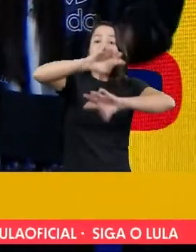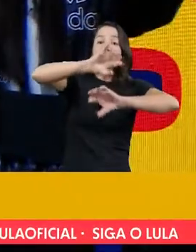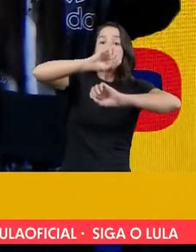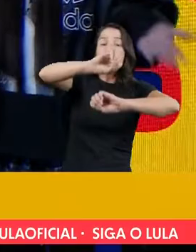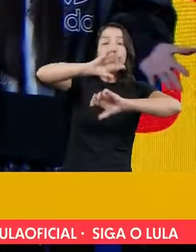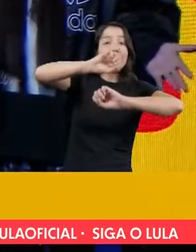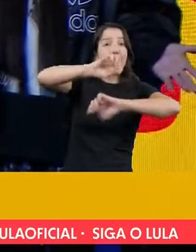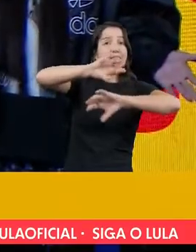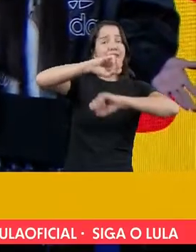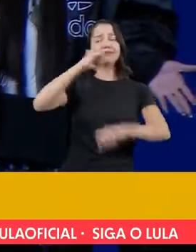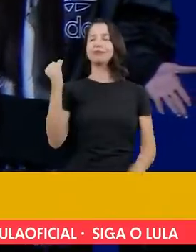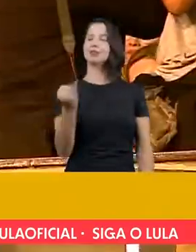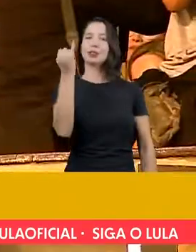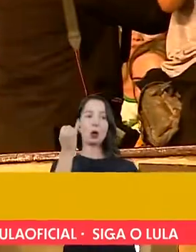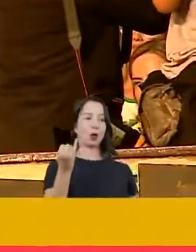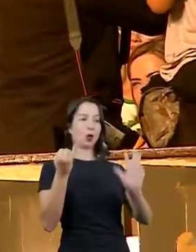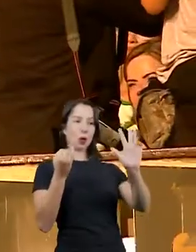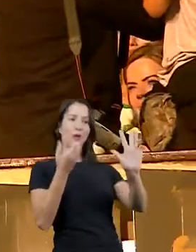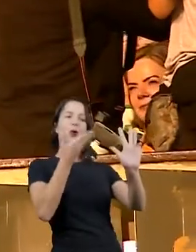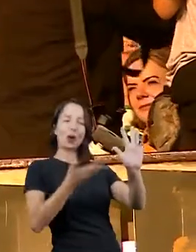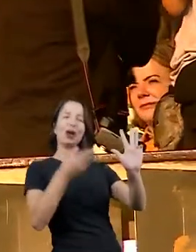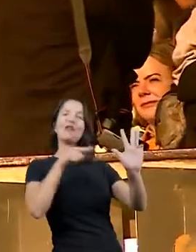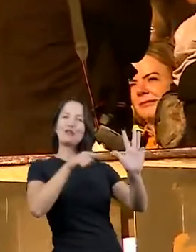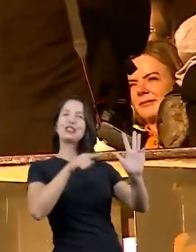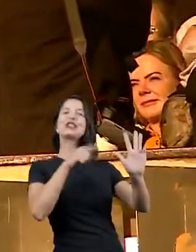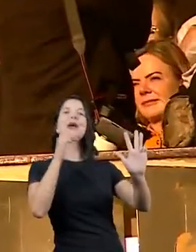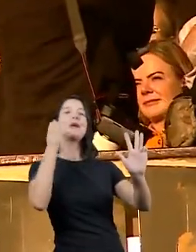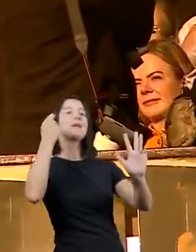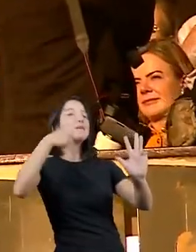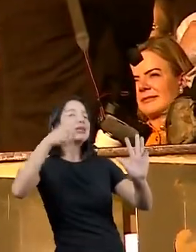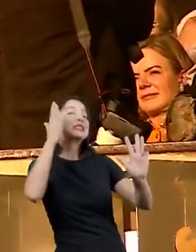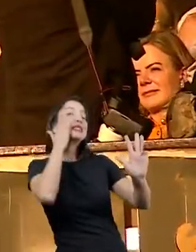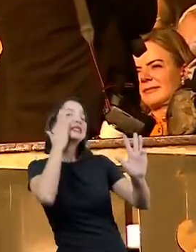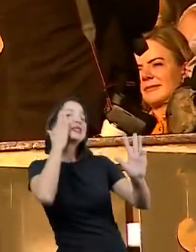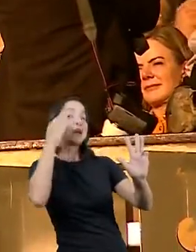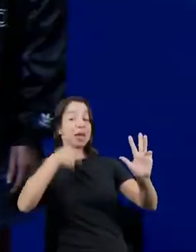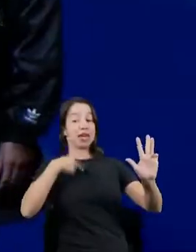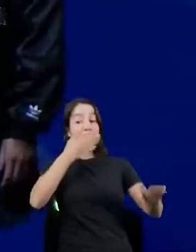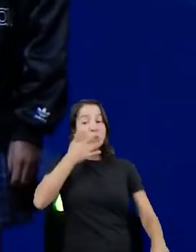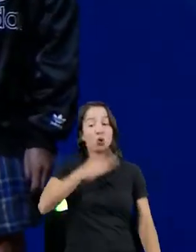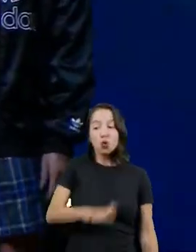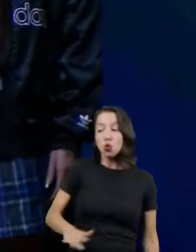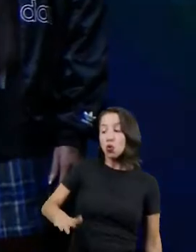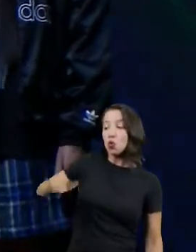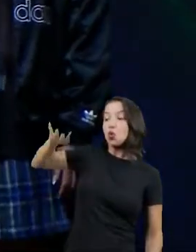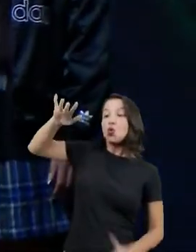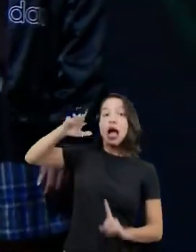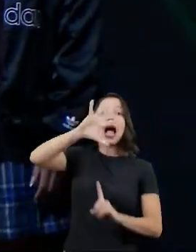você que eu me tornei uma das maiores artistas do nosso país.